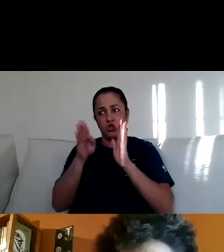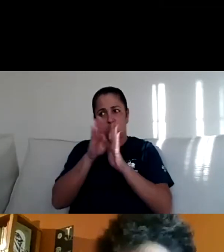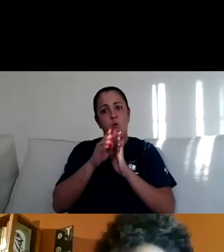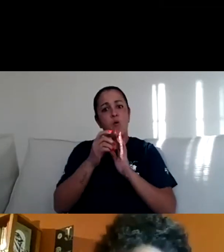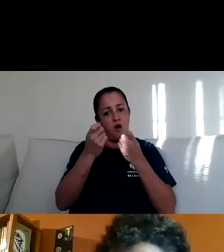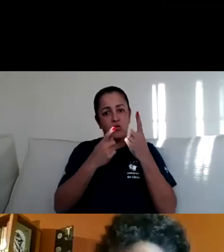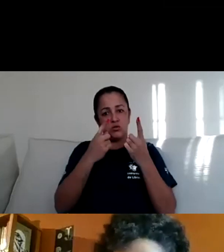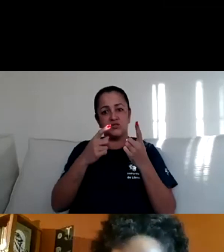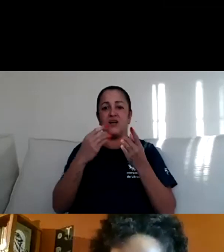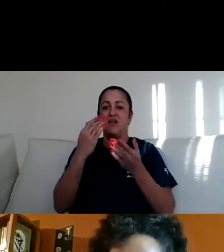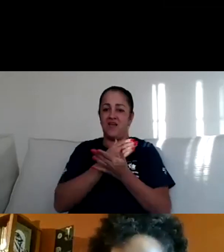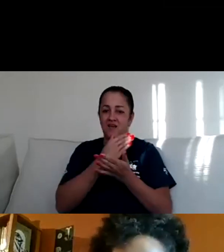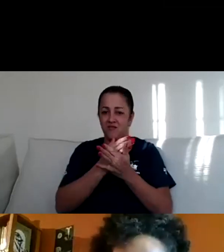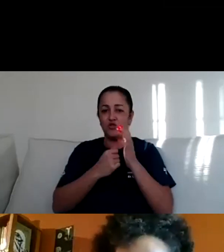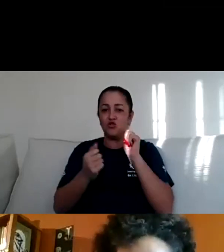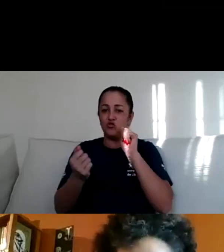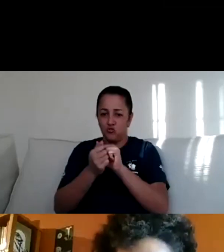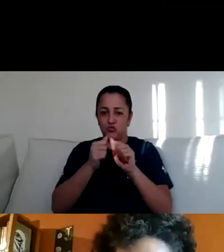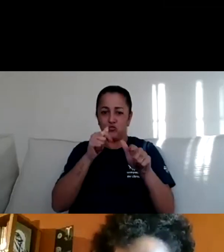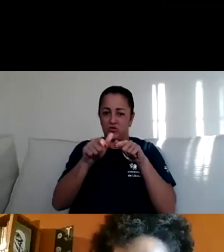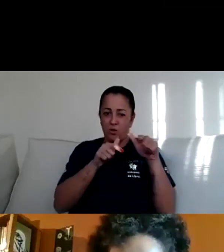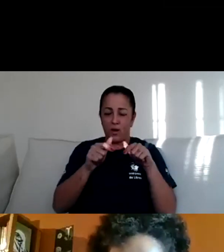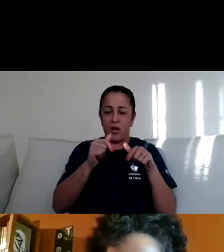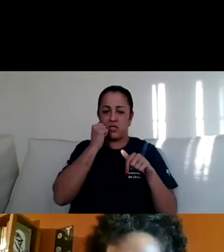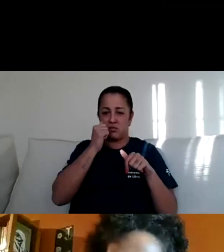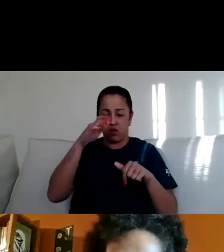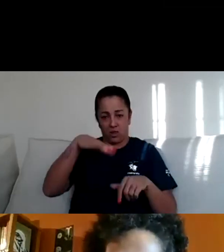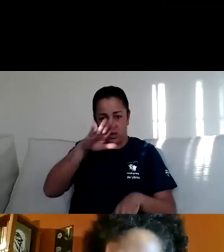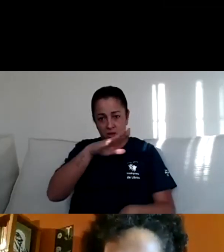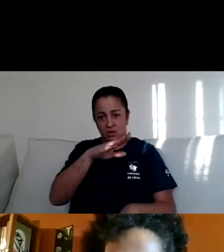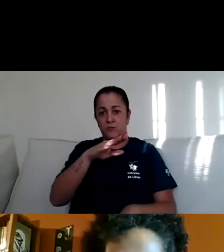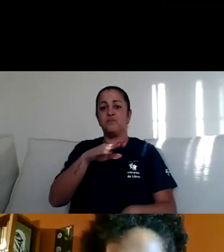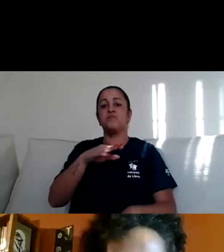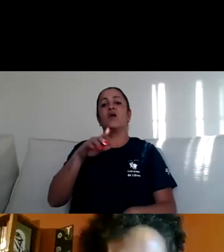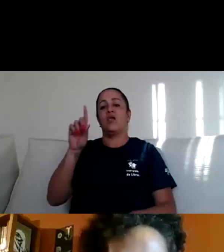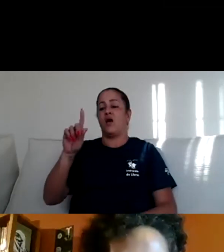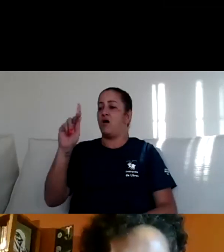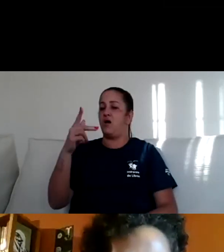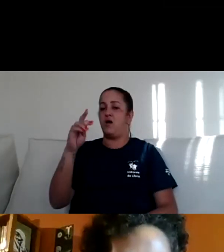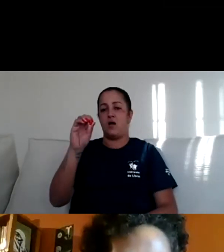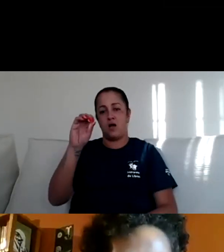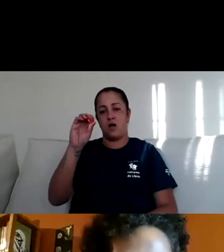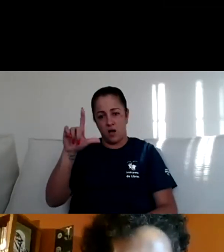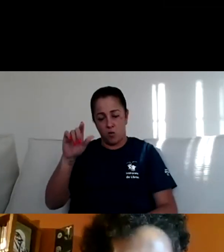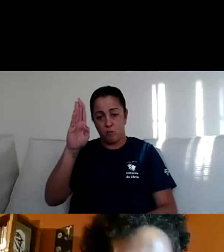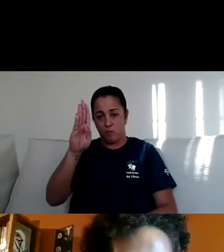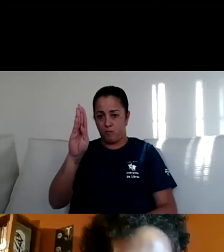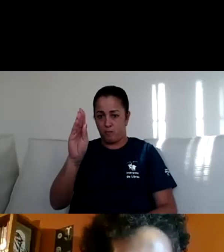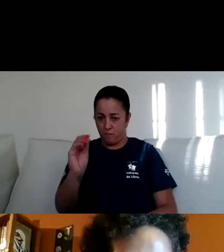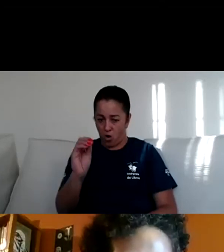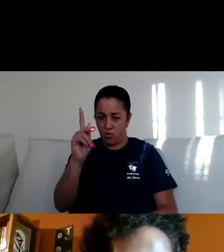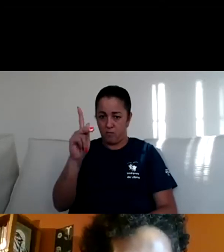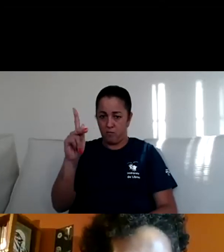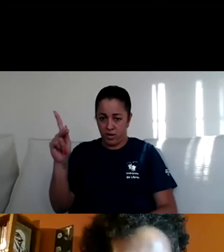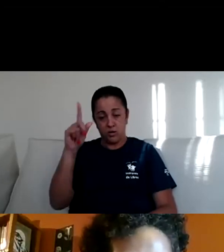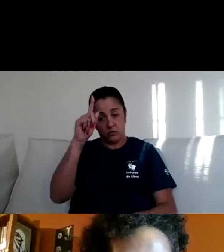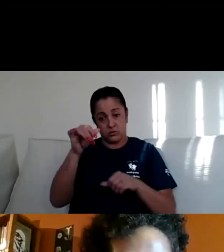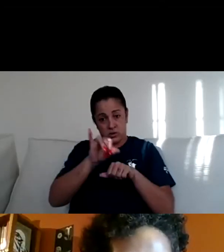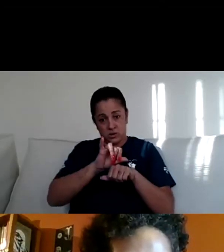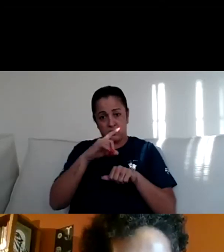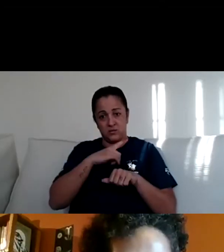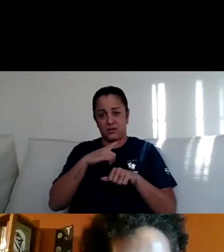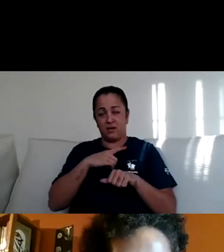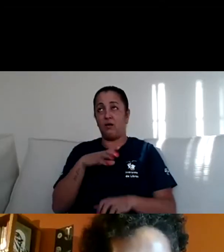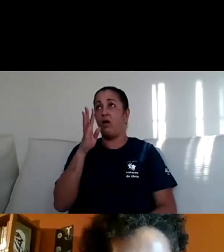chegou junto com o trabalho que as meninas fizeram lá na UBOP esse ano no centro, e é um encantamento